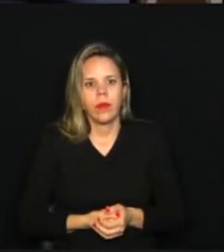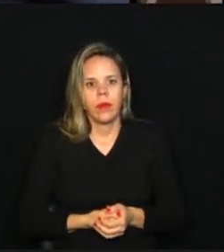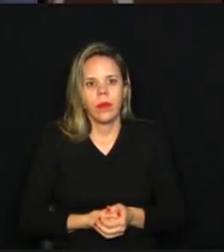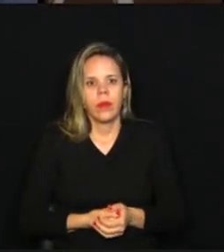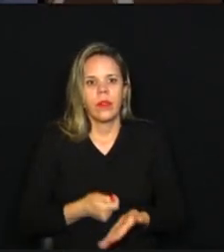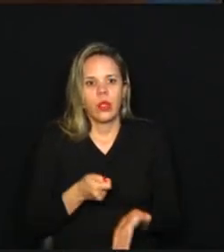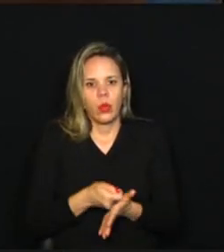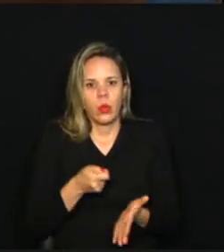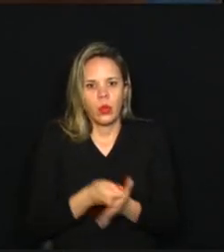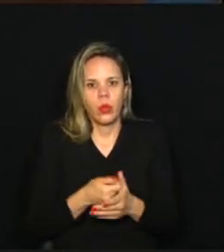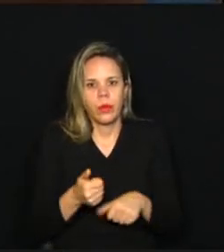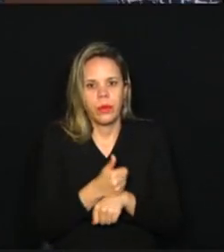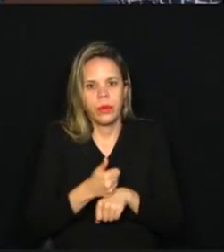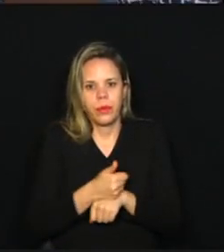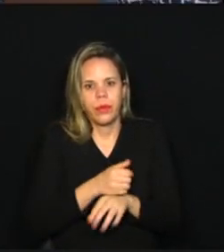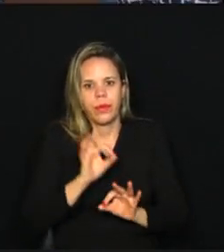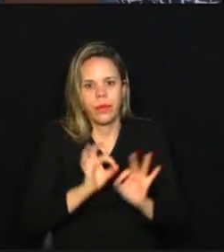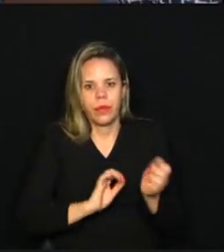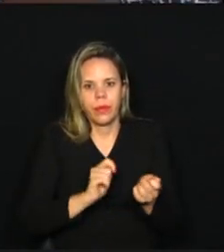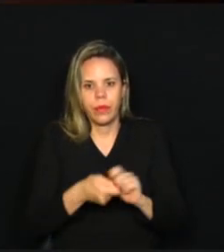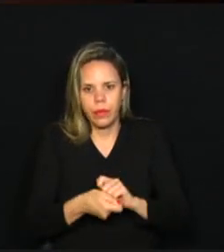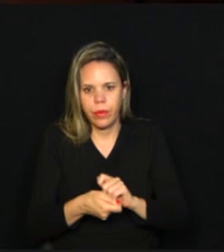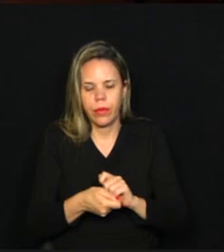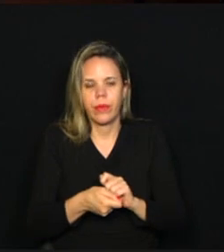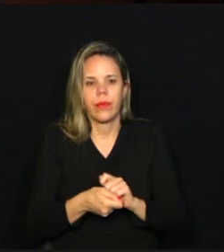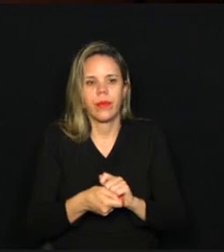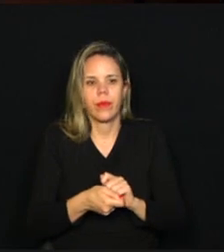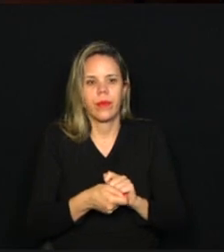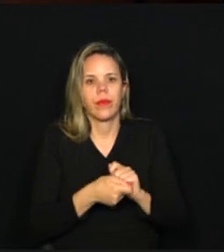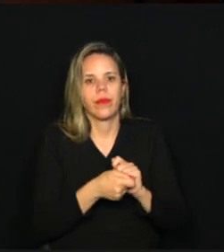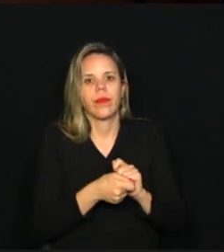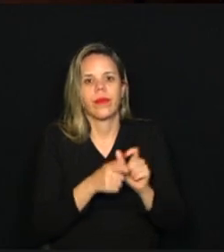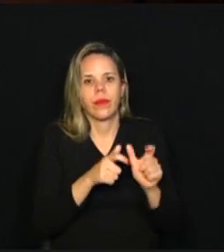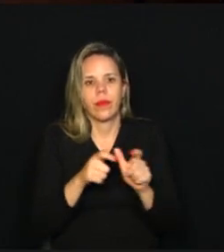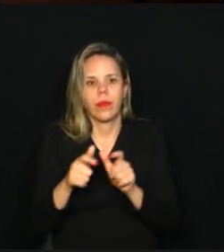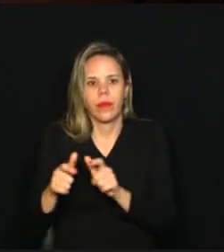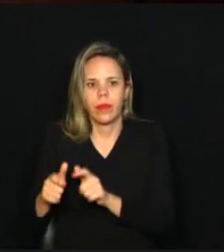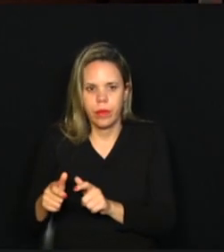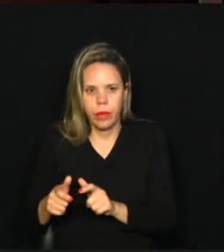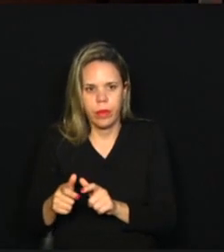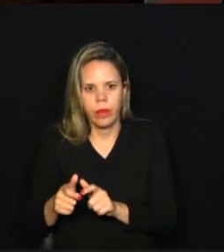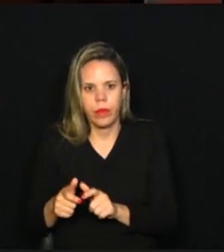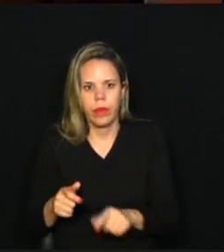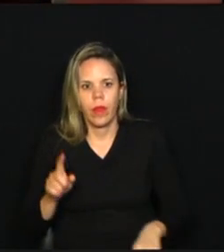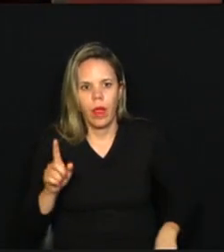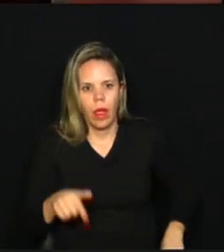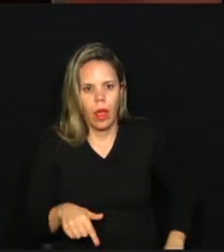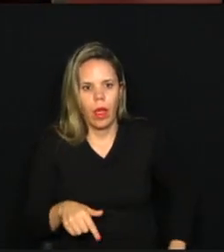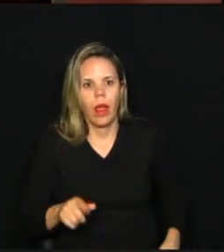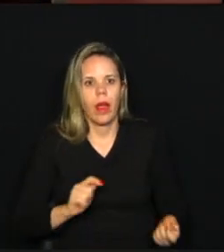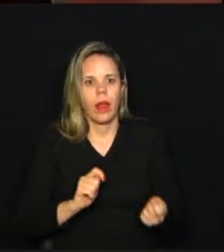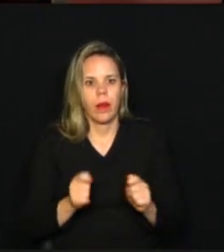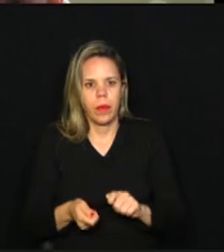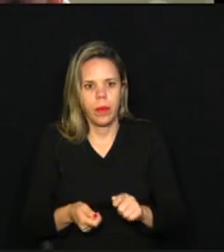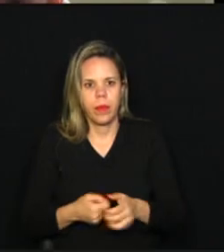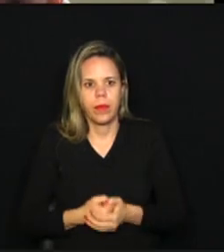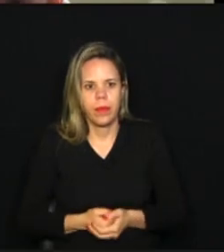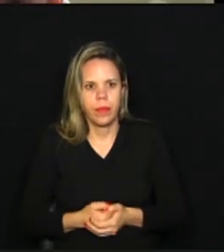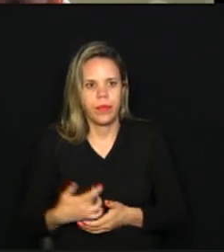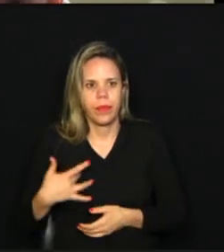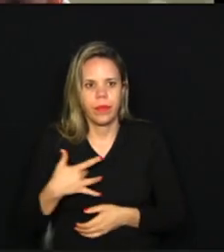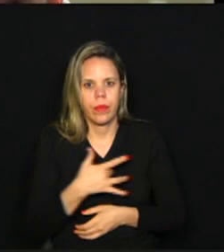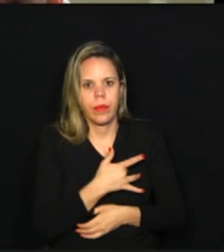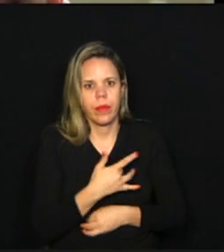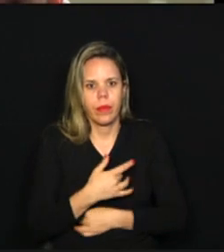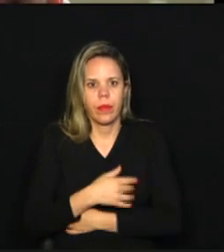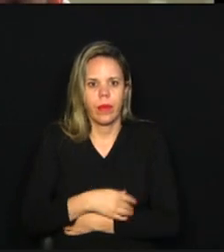da equipe uma reorganização, uma readaptação do espaço. E o nosso espaço, inclusive, é um espaço adaptado, né, no posto de saúde,